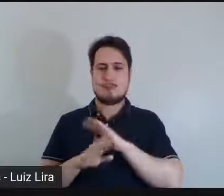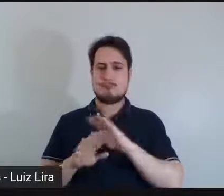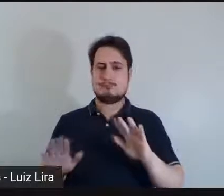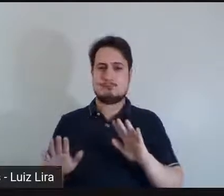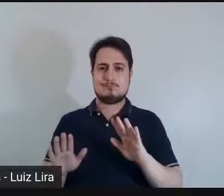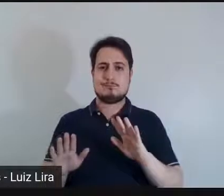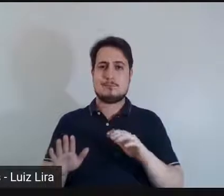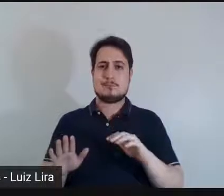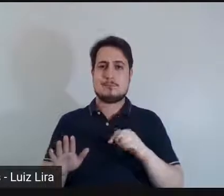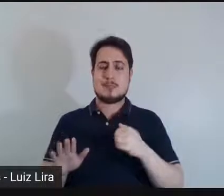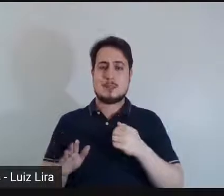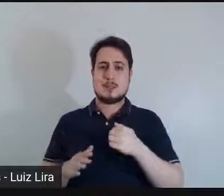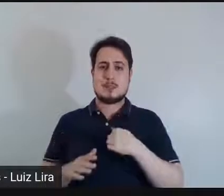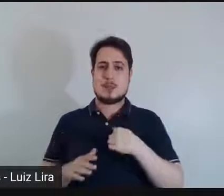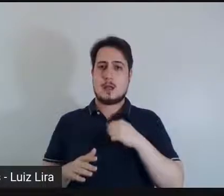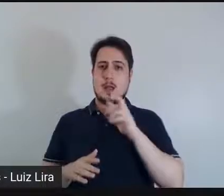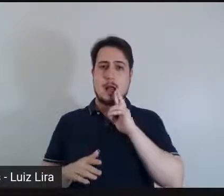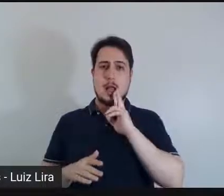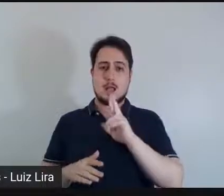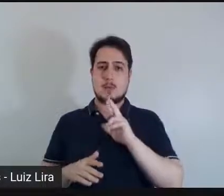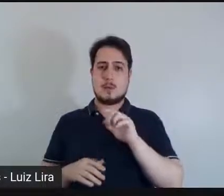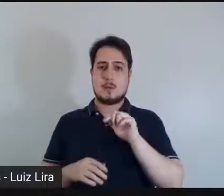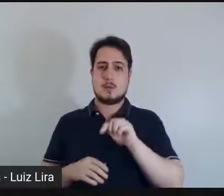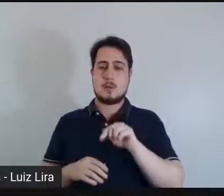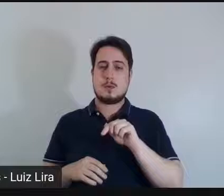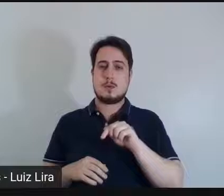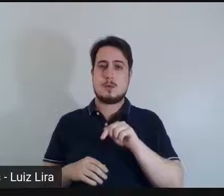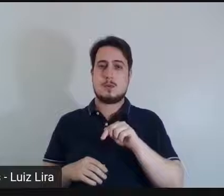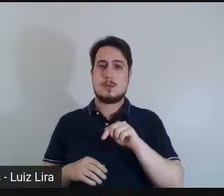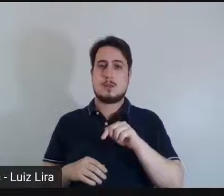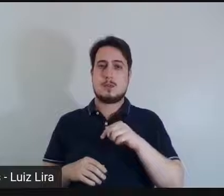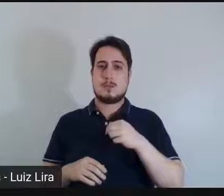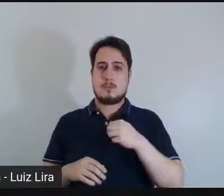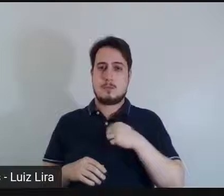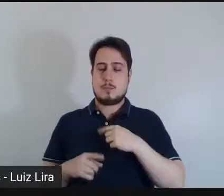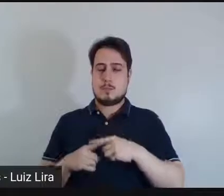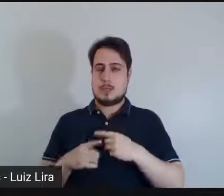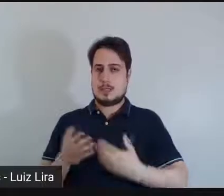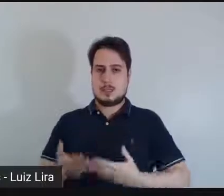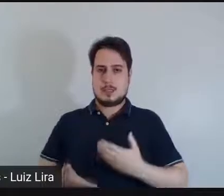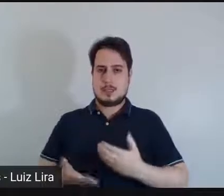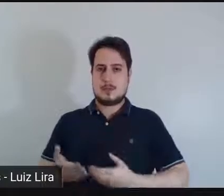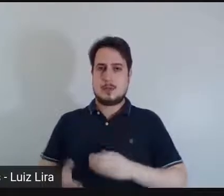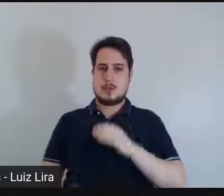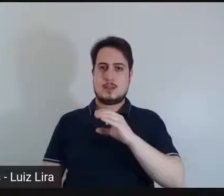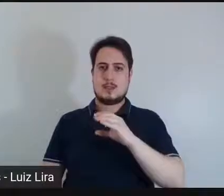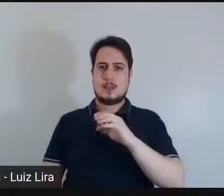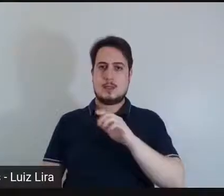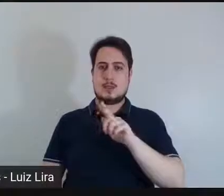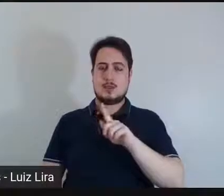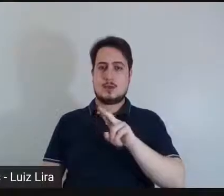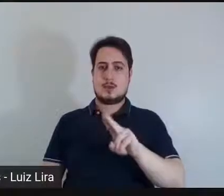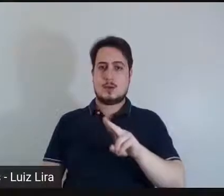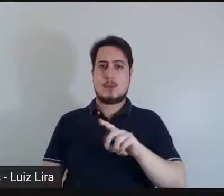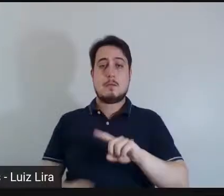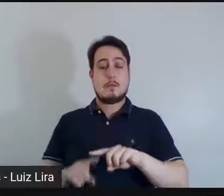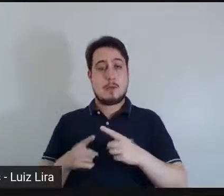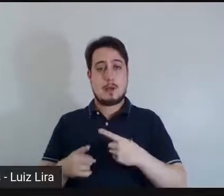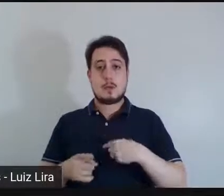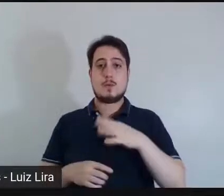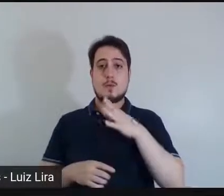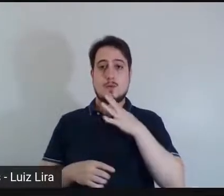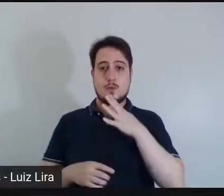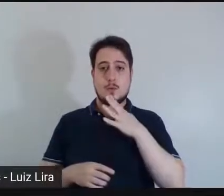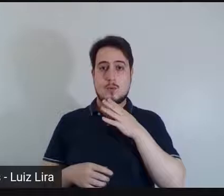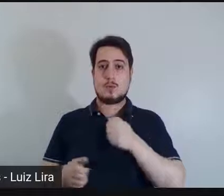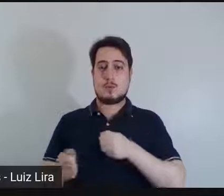eu não respondo ela como na condição de servidor da CGU, mas com o conhecimento que eu tenho de